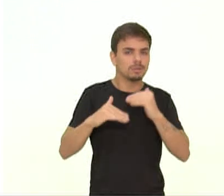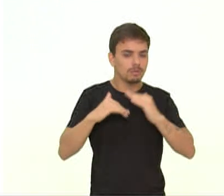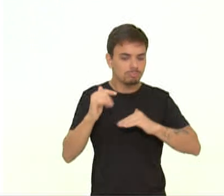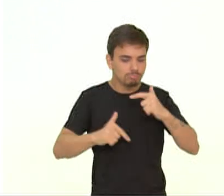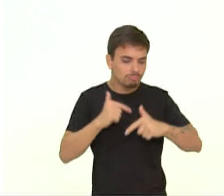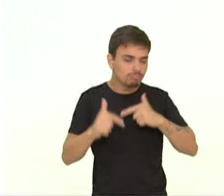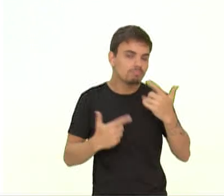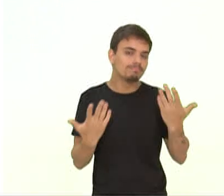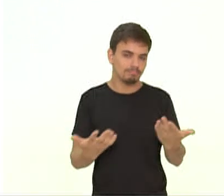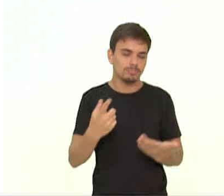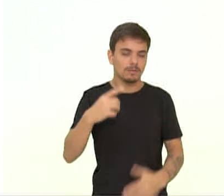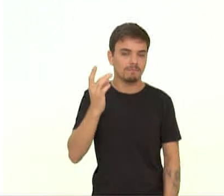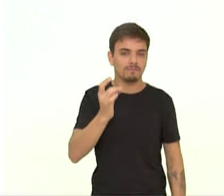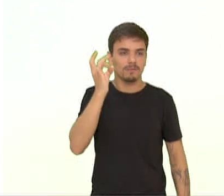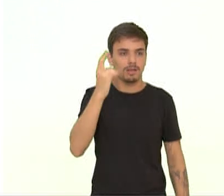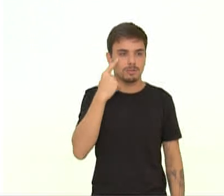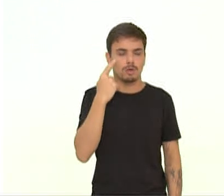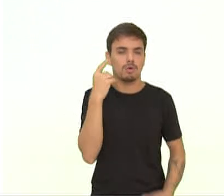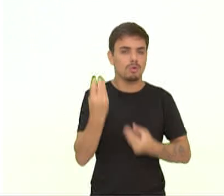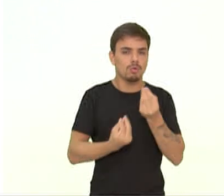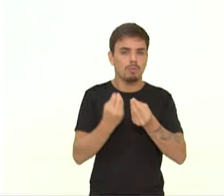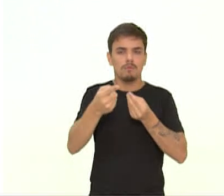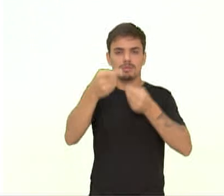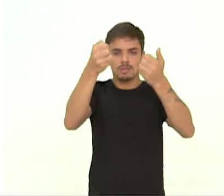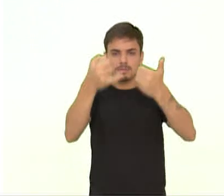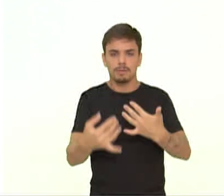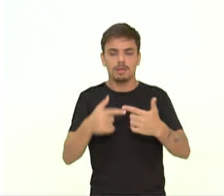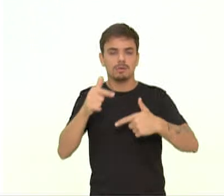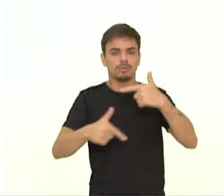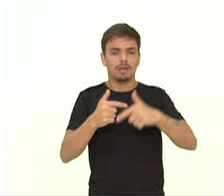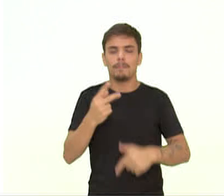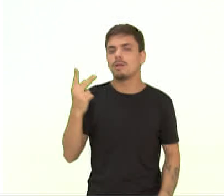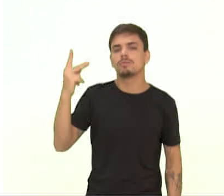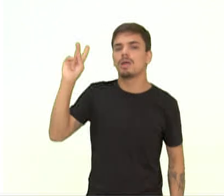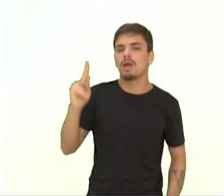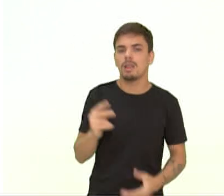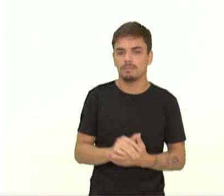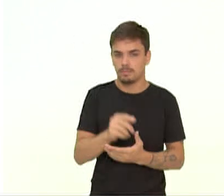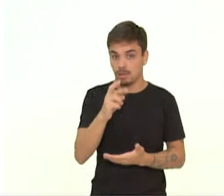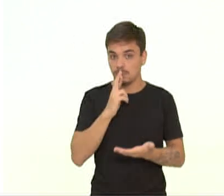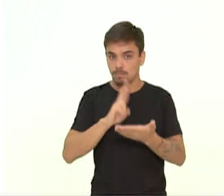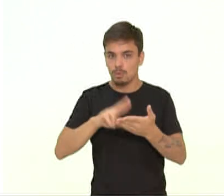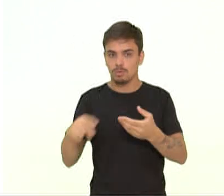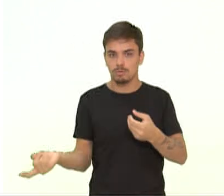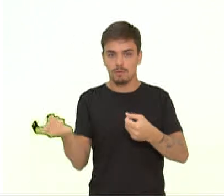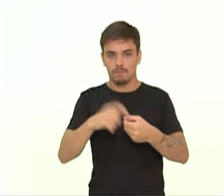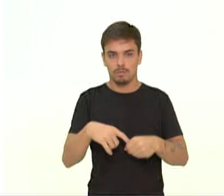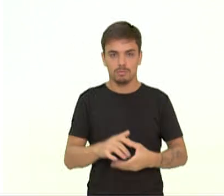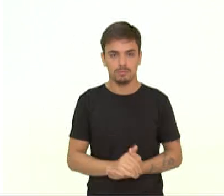fácil. Como você explicaria a alguém o trabalho dessa pessoa lá? Com vocês.